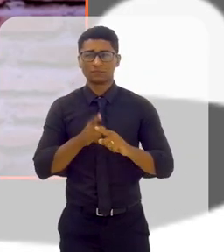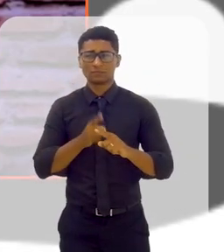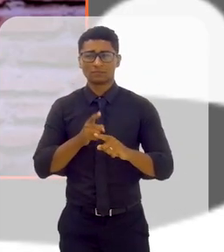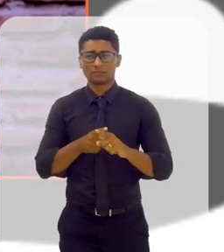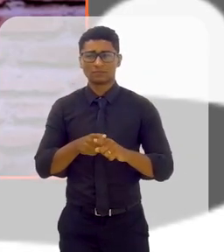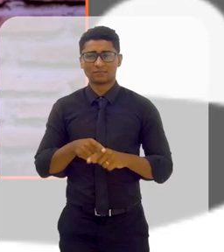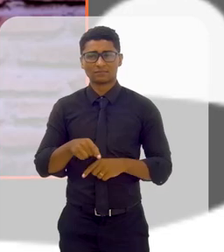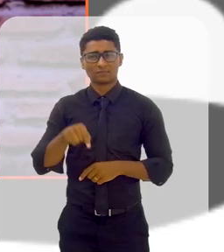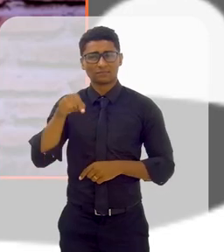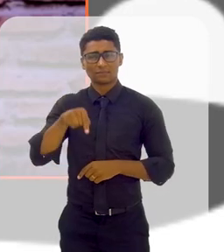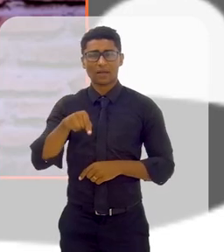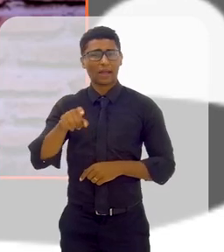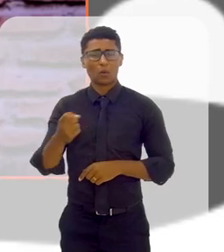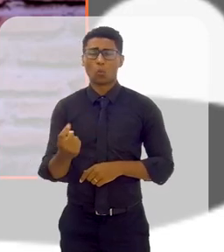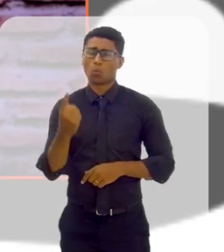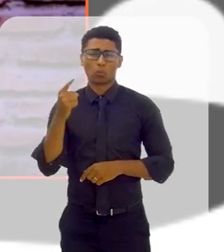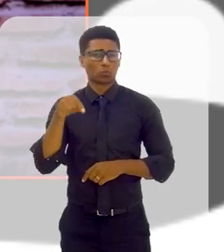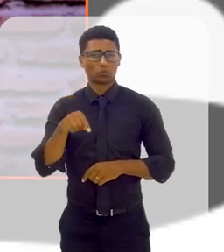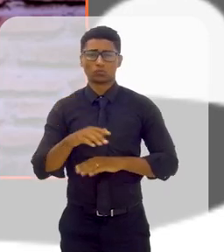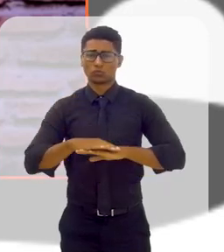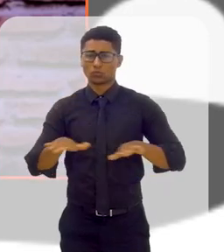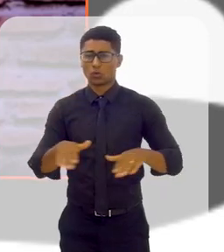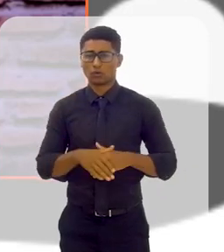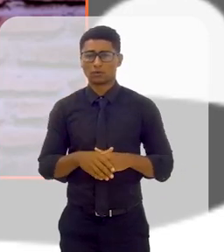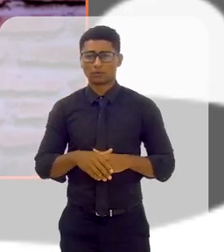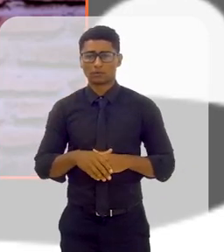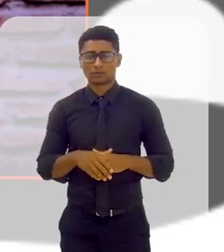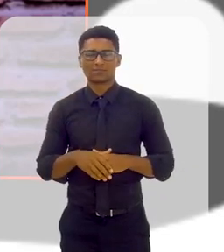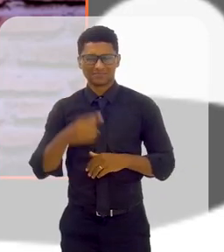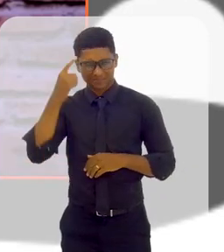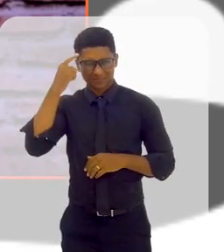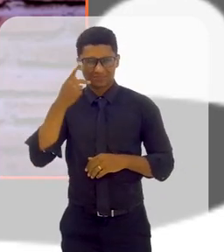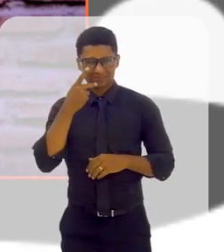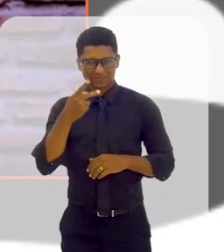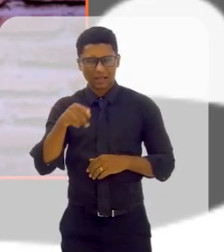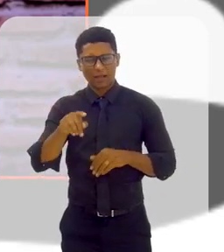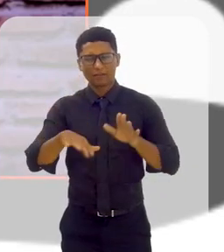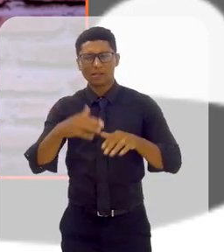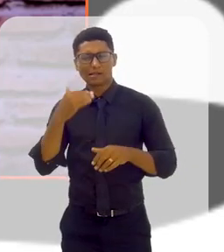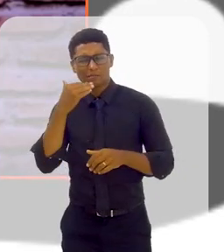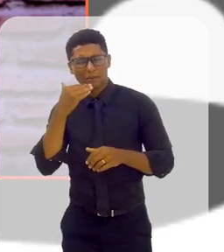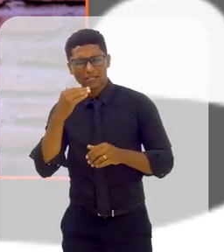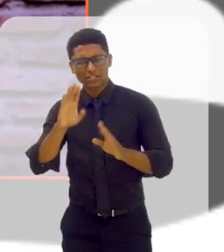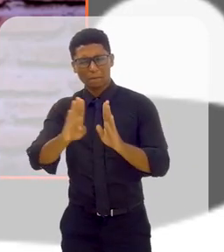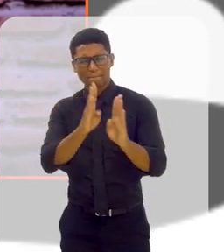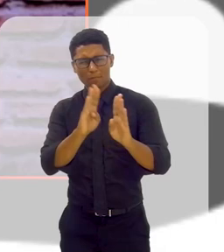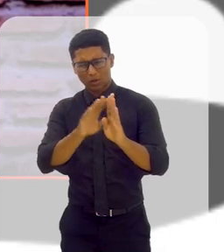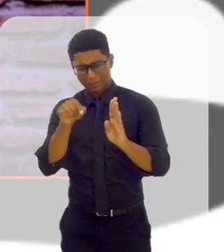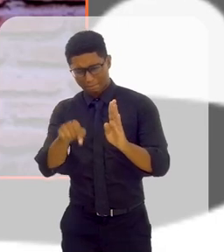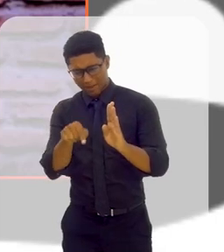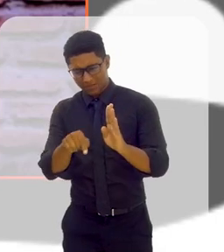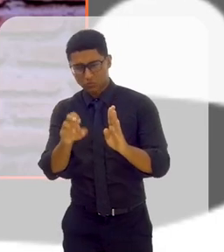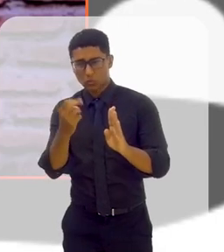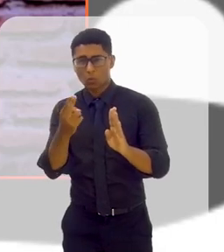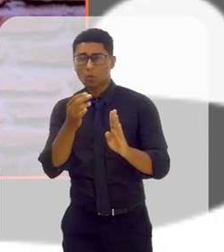assume uma postura única um pode ter como eu mencione anteriormente uma amassadinho na porta embaixo ou tu pode ter uma amassadinho